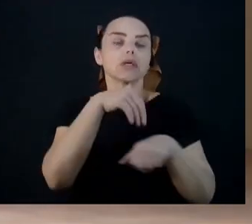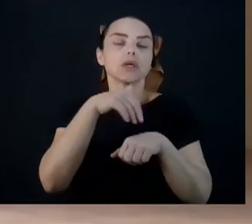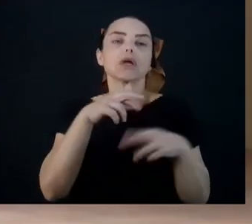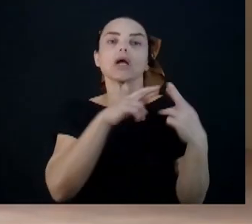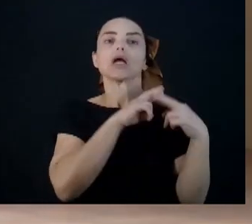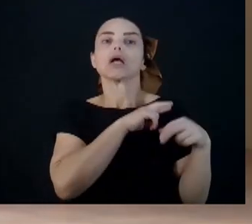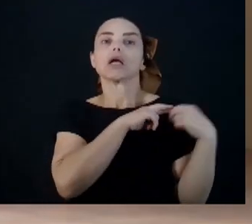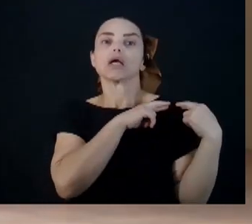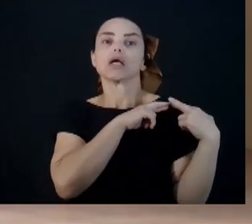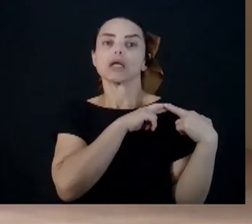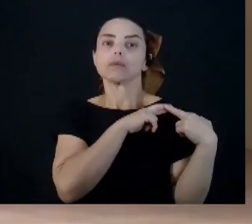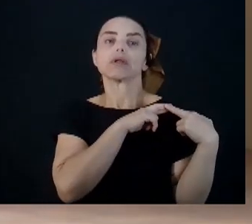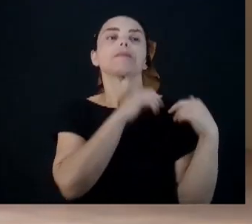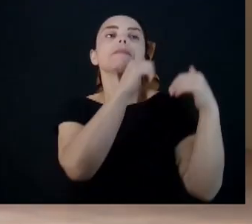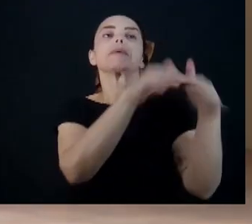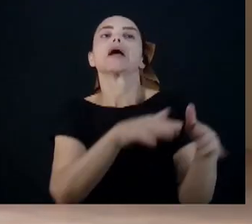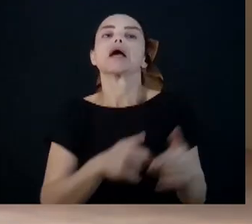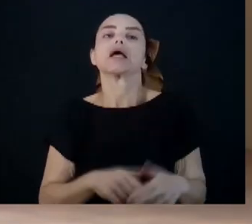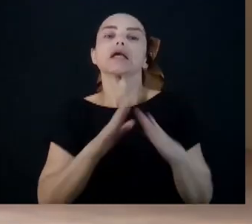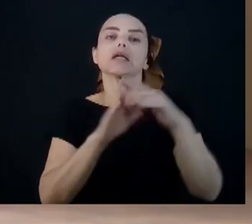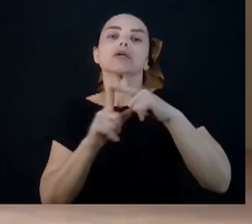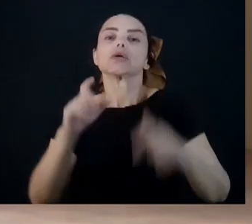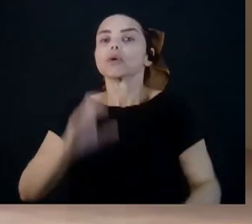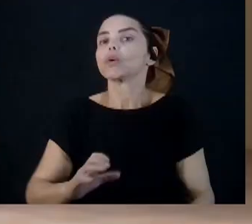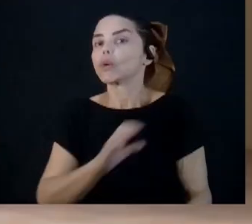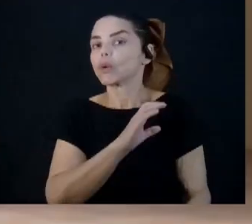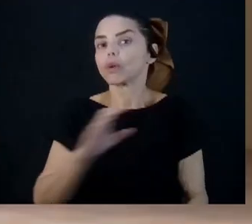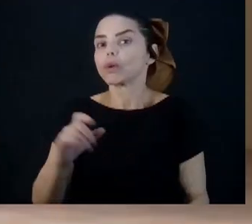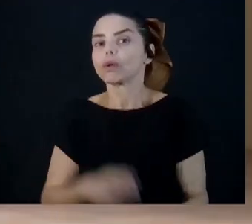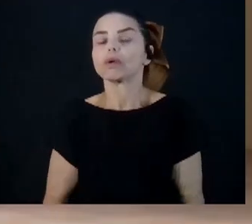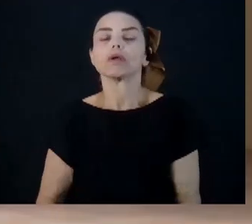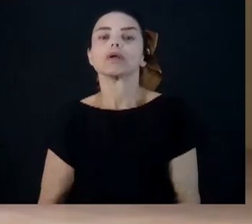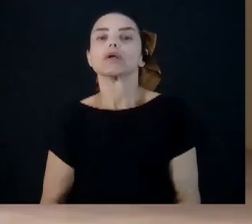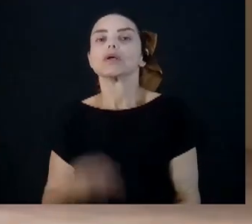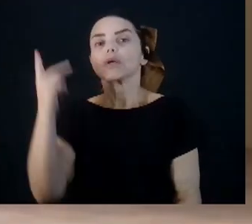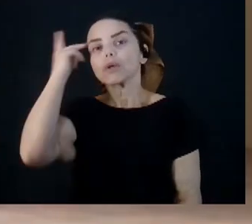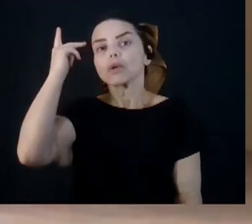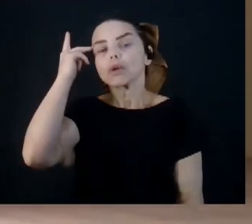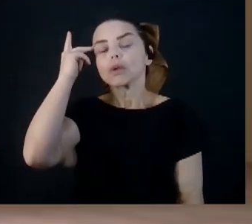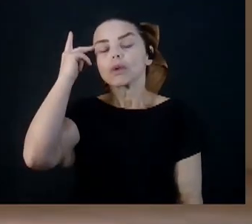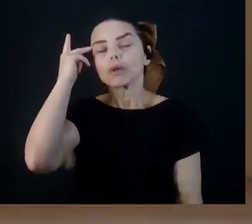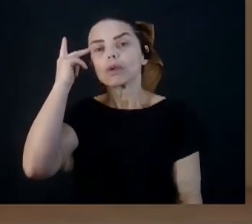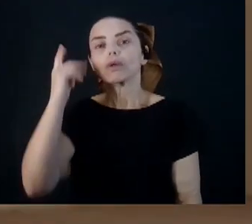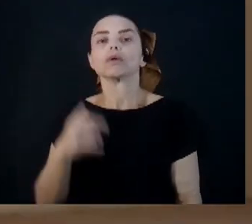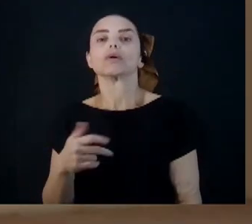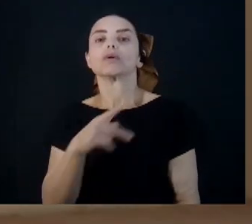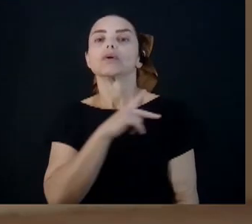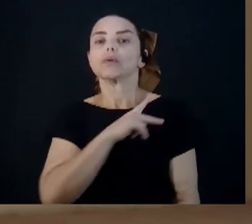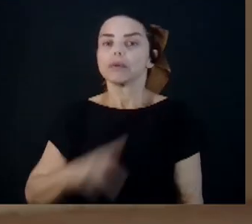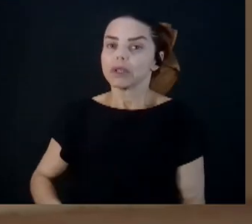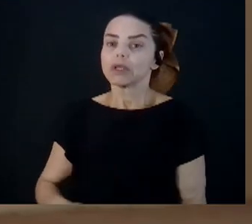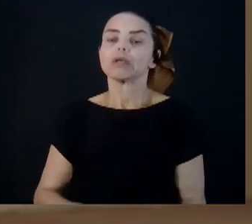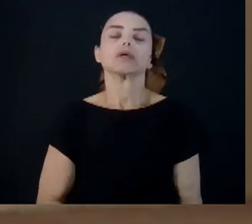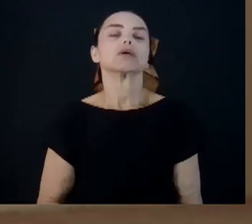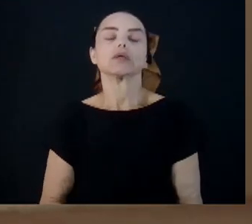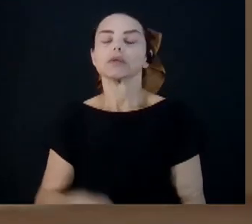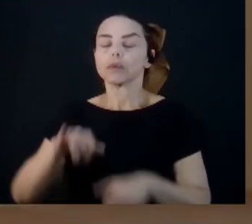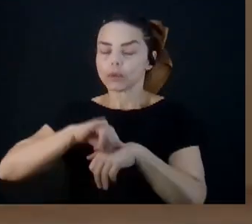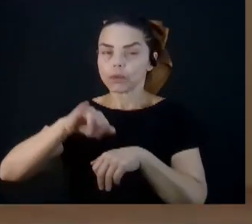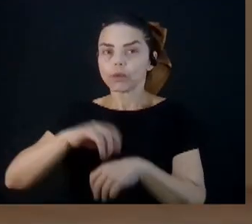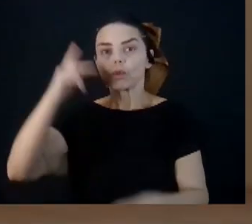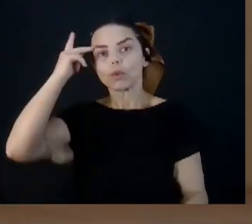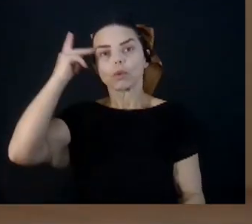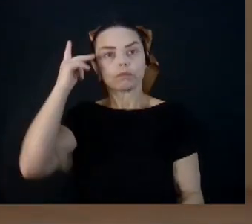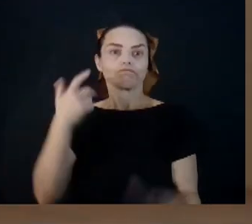foi parar em São Paulo, nas mãos do presidente da província do estado de São Paulo. Esse também se esquivou.